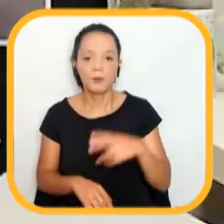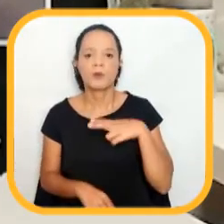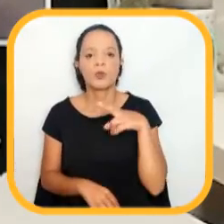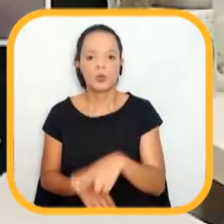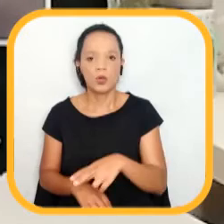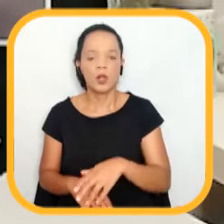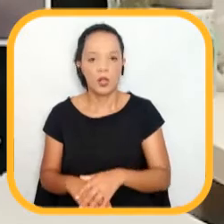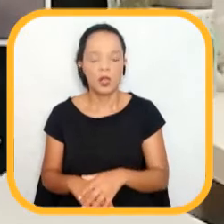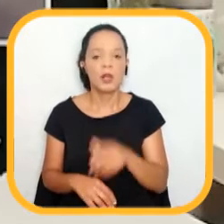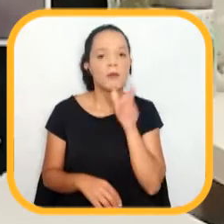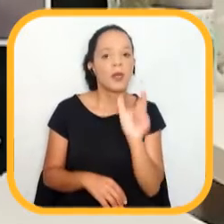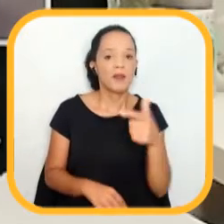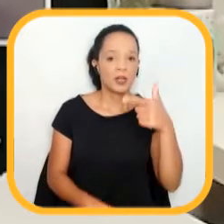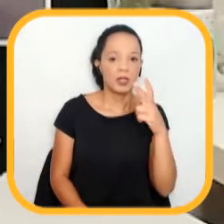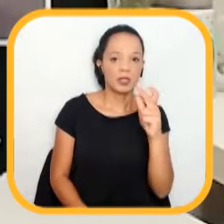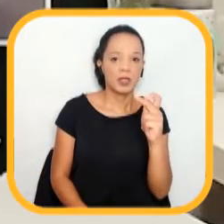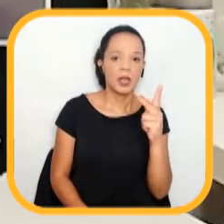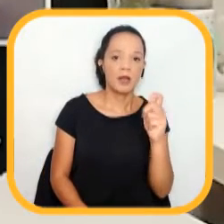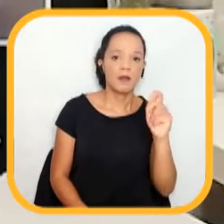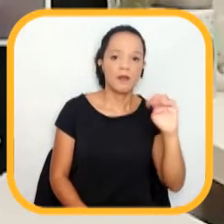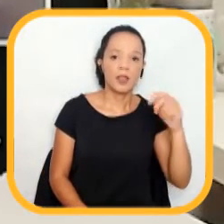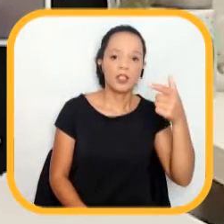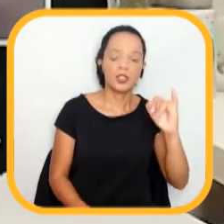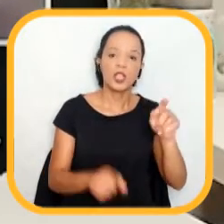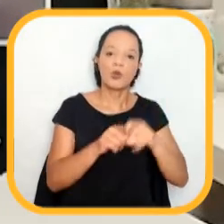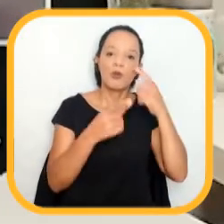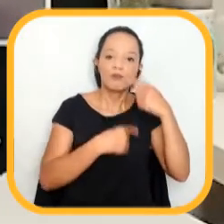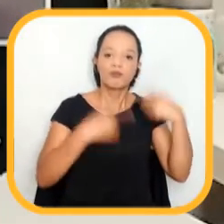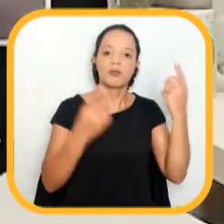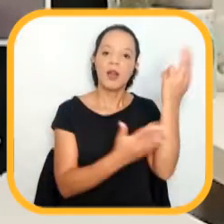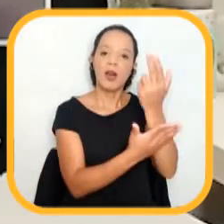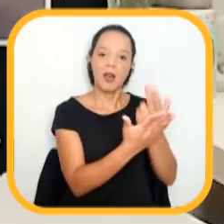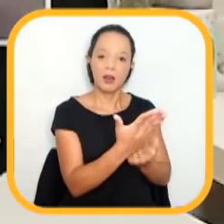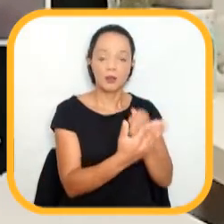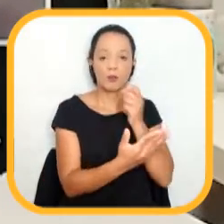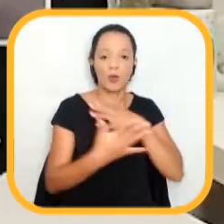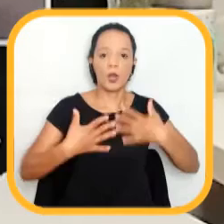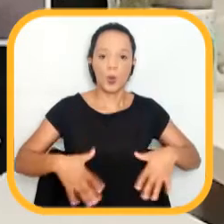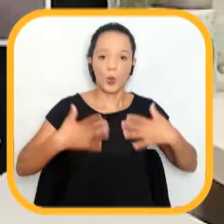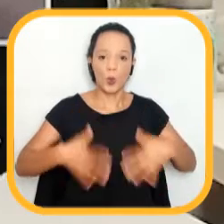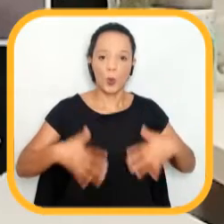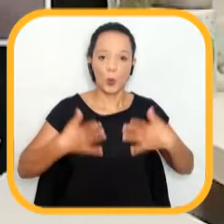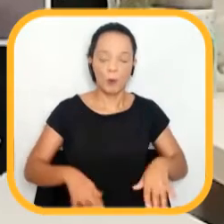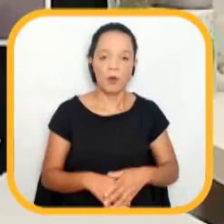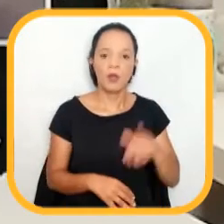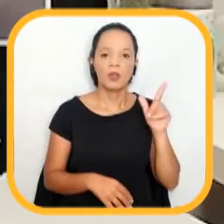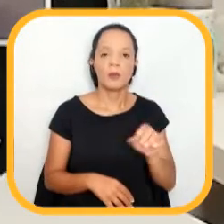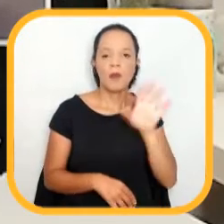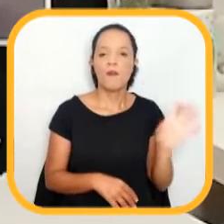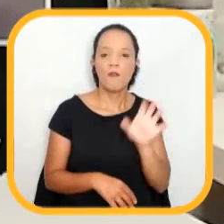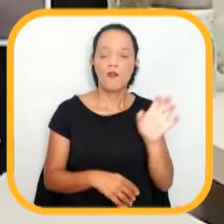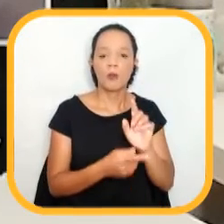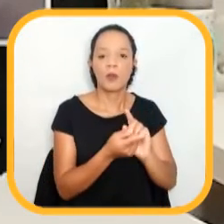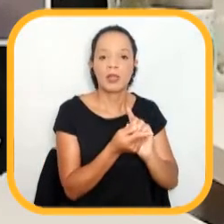cirurgias. Em Portugal, o termo travesti está associado a uma performance artística, que muitas vezes passa por vestir roupa e ter